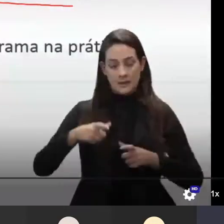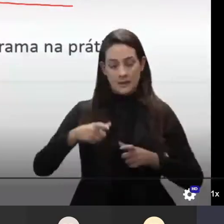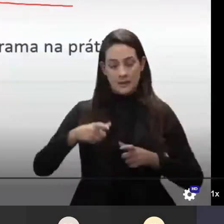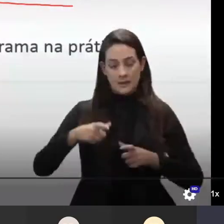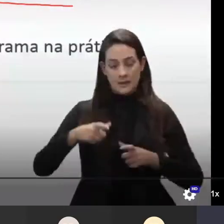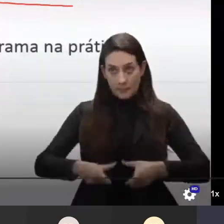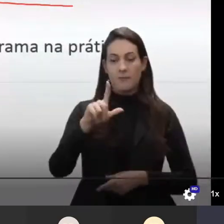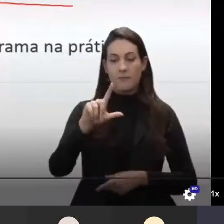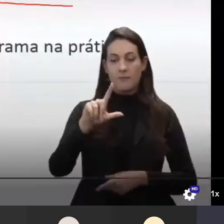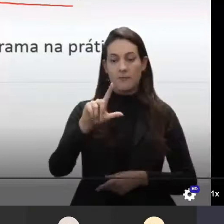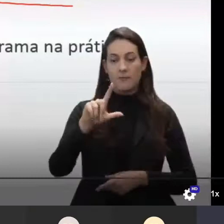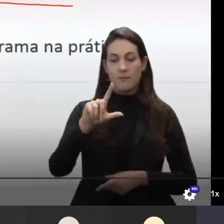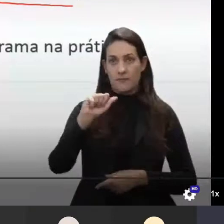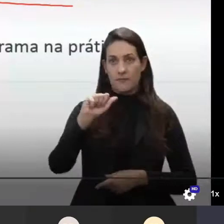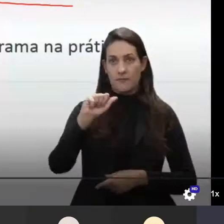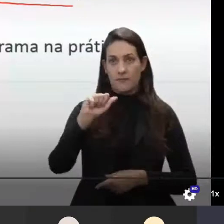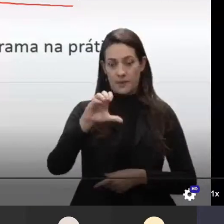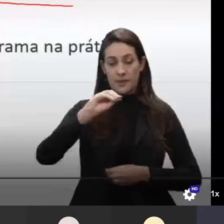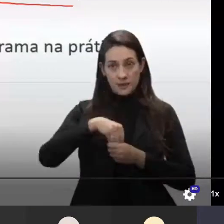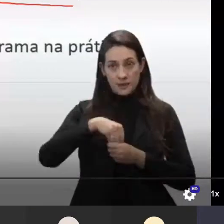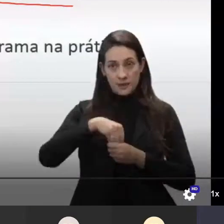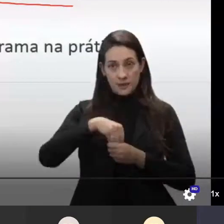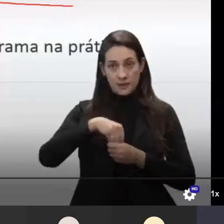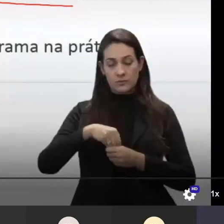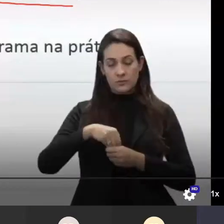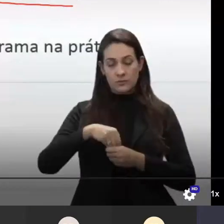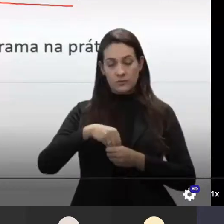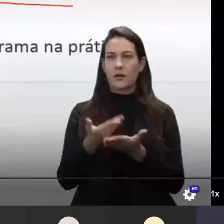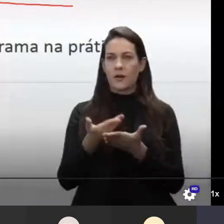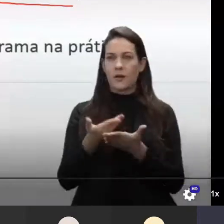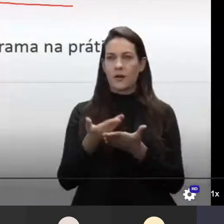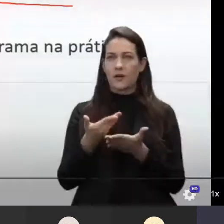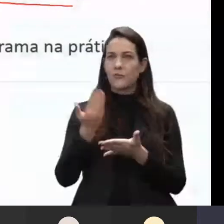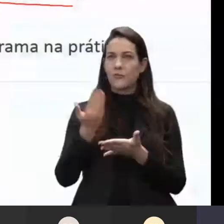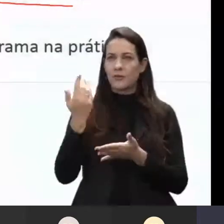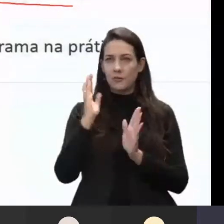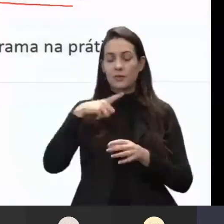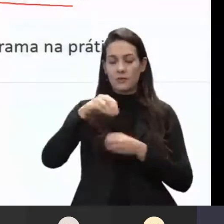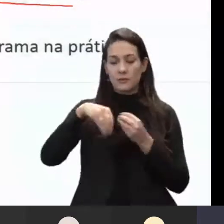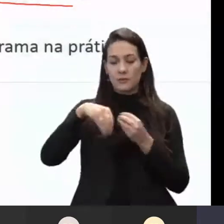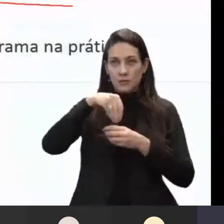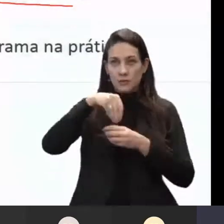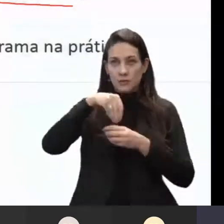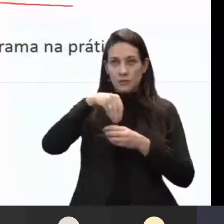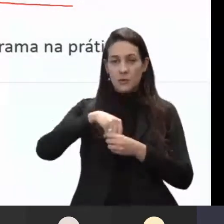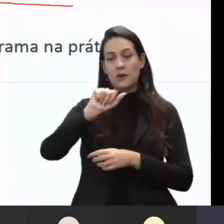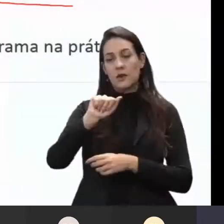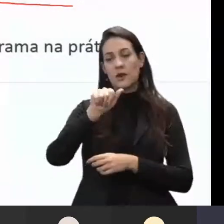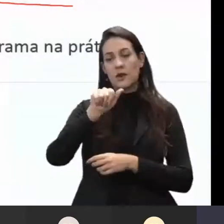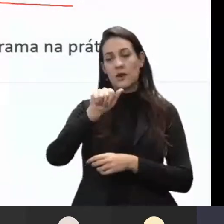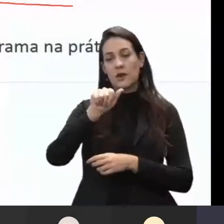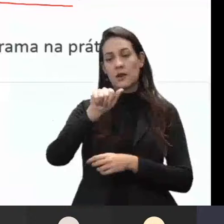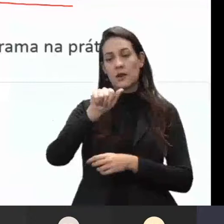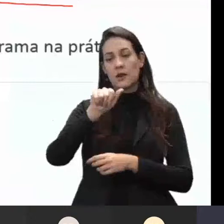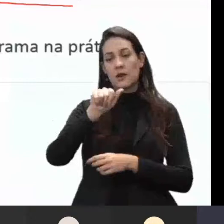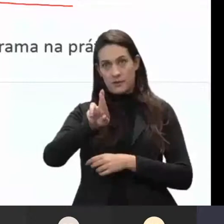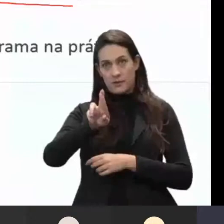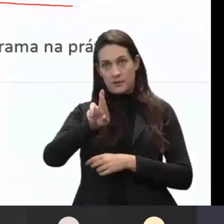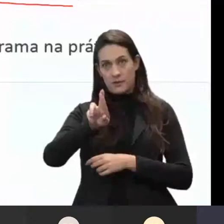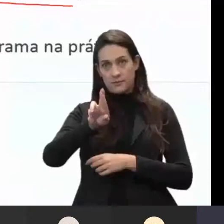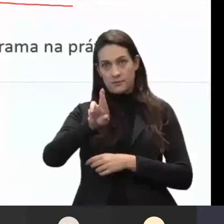meio de cultura e nessa placa você já viu nas outras aulas que tem o agar dissolvido, um agar espalhado. E esse